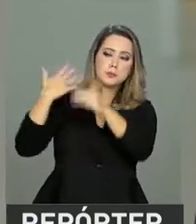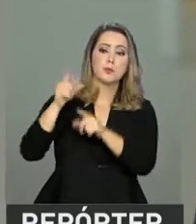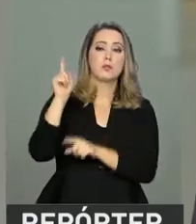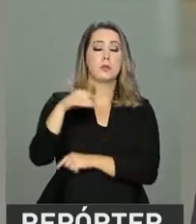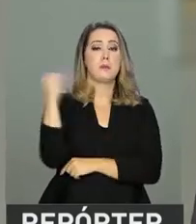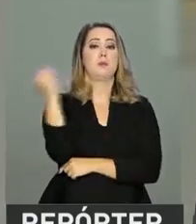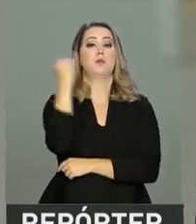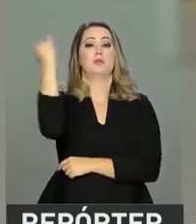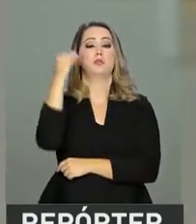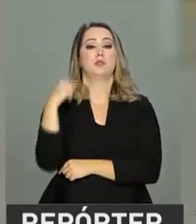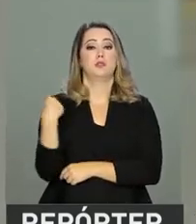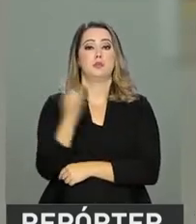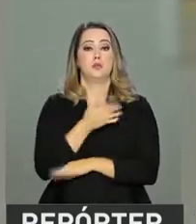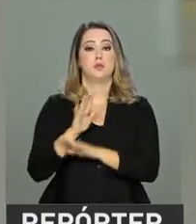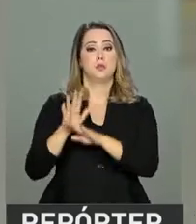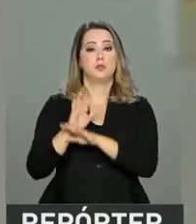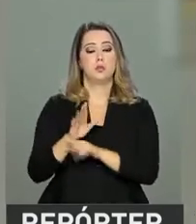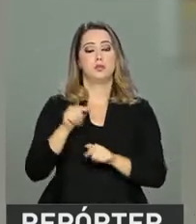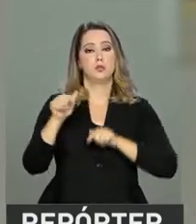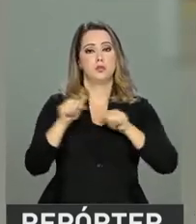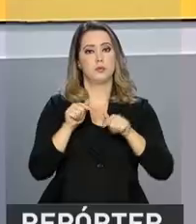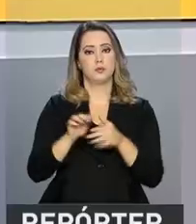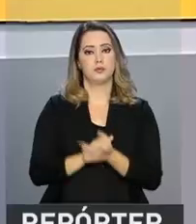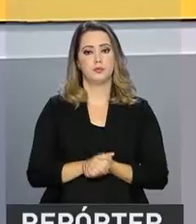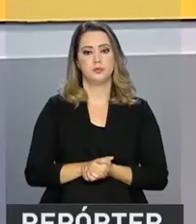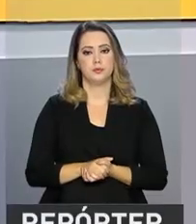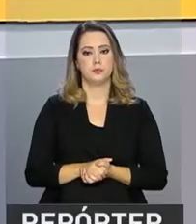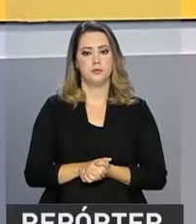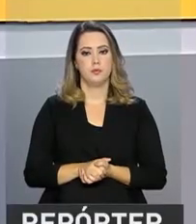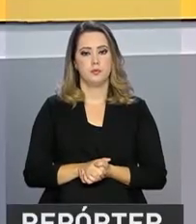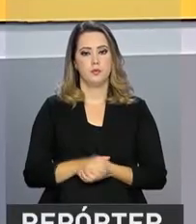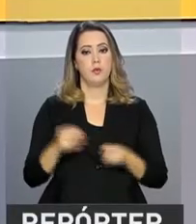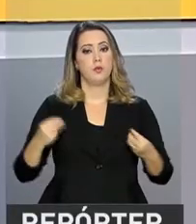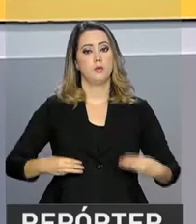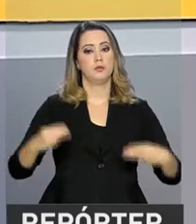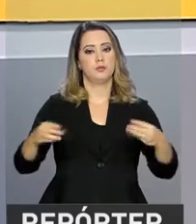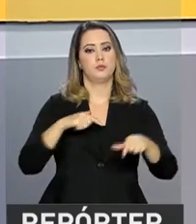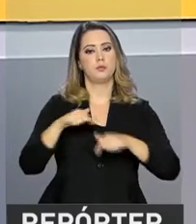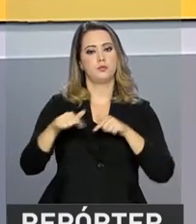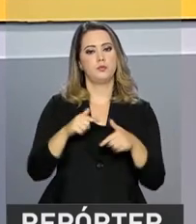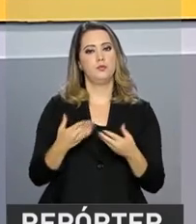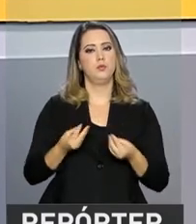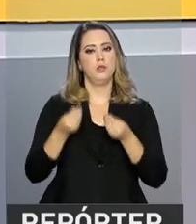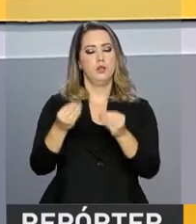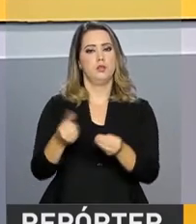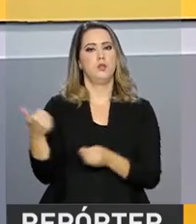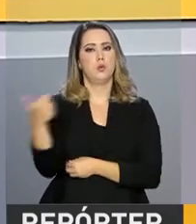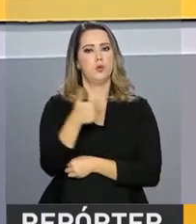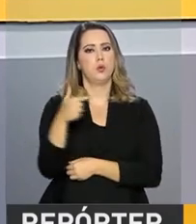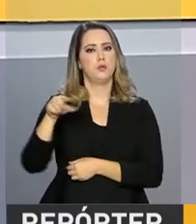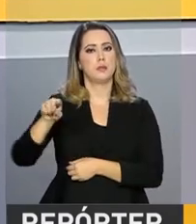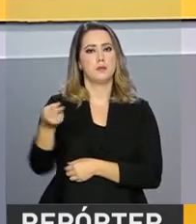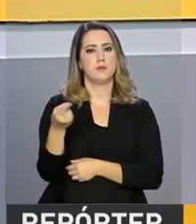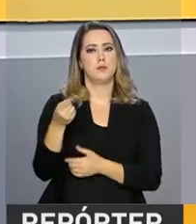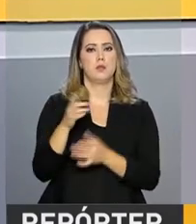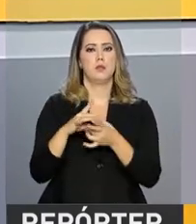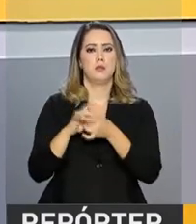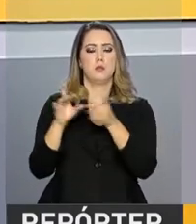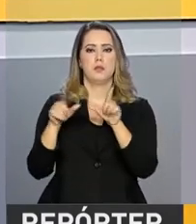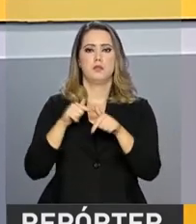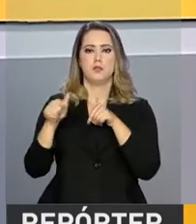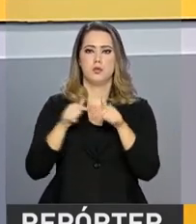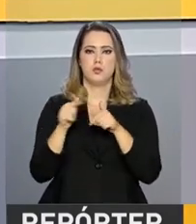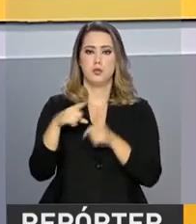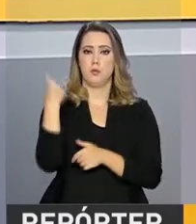importantíssima para beneficiar o trabalhador. O Ministério do Trabalho concedeu quase 12 mil autorizações de